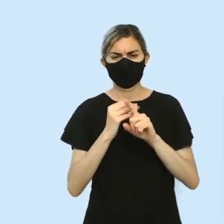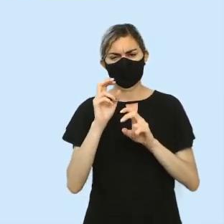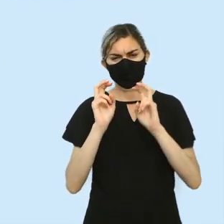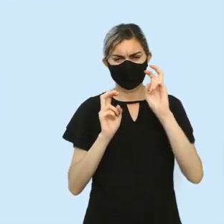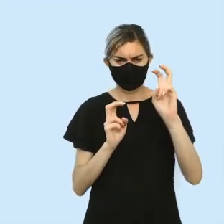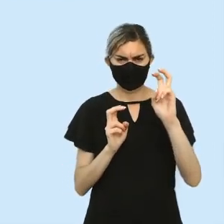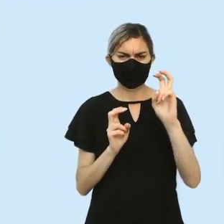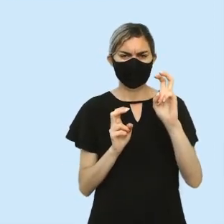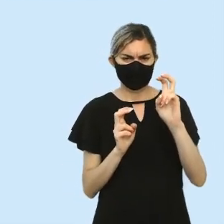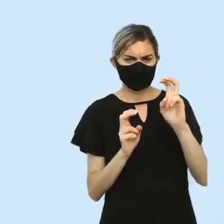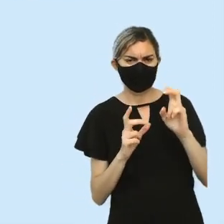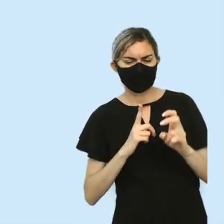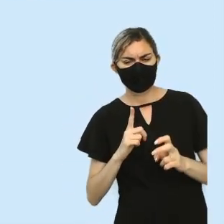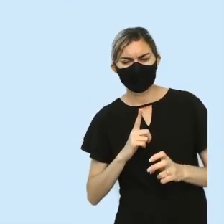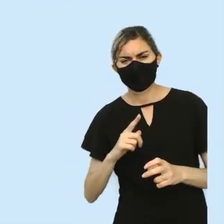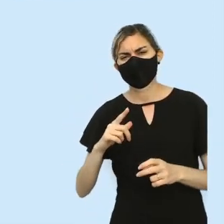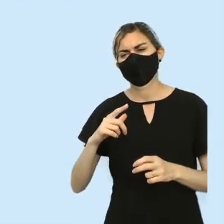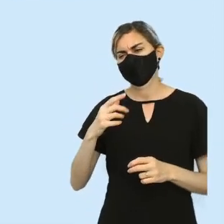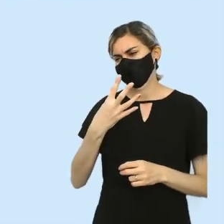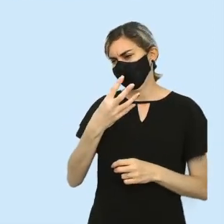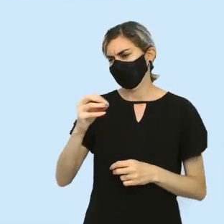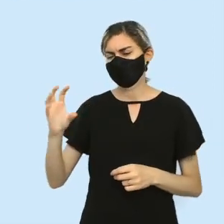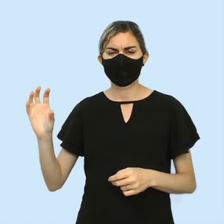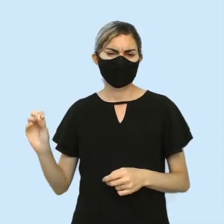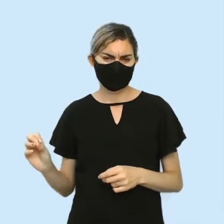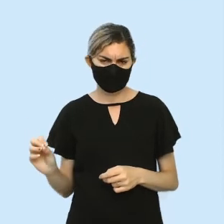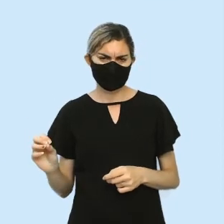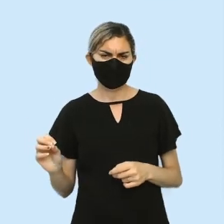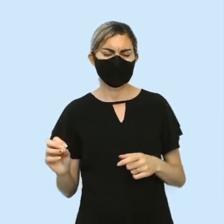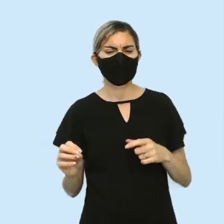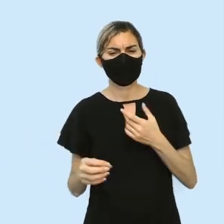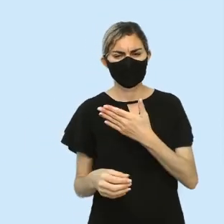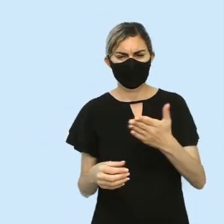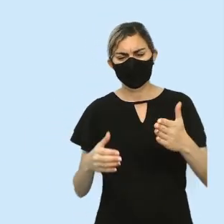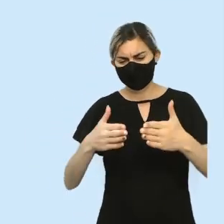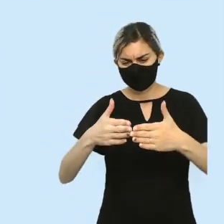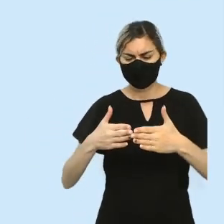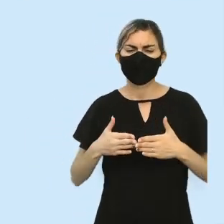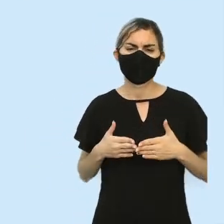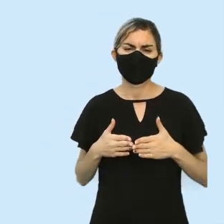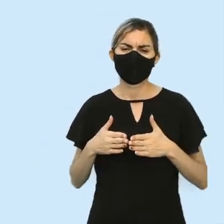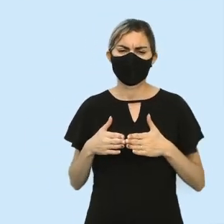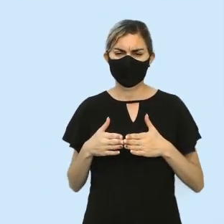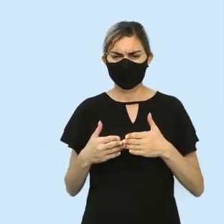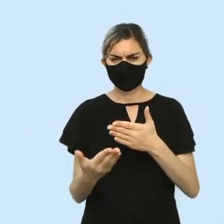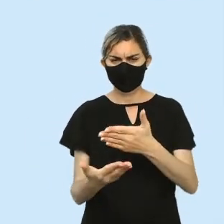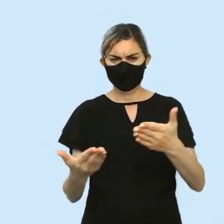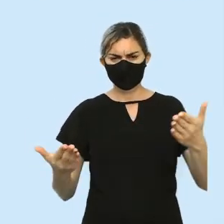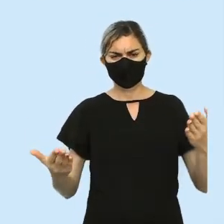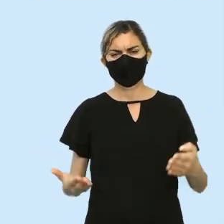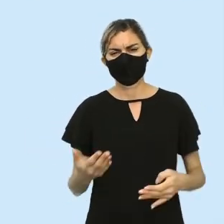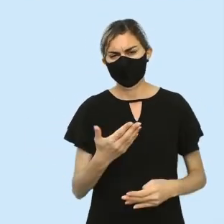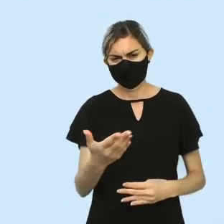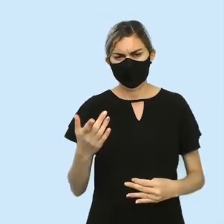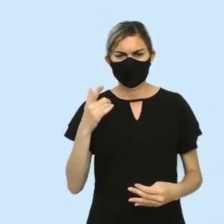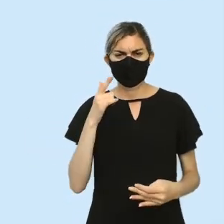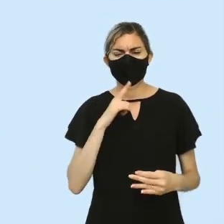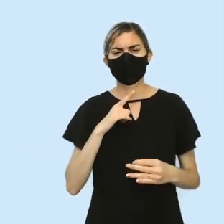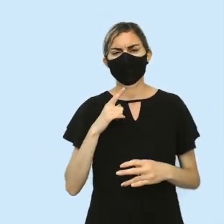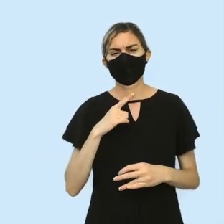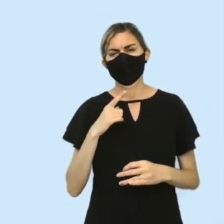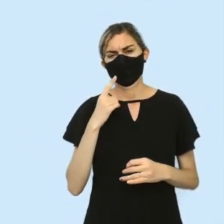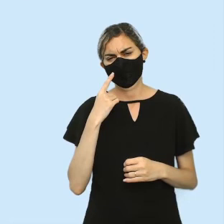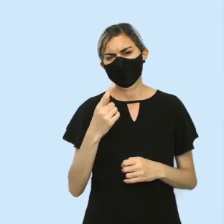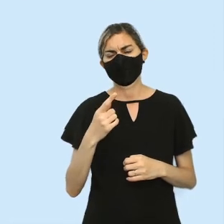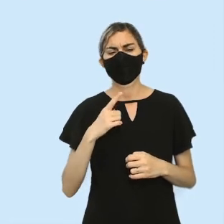5 graus Celsius, tem uma massa de 400. E ele pediu na questão para você